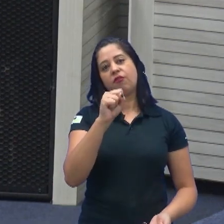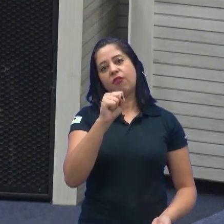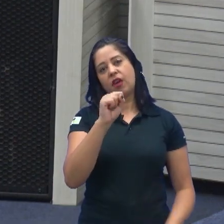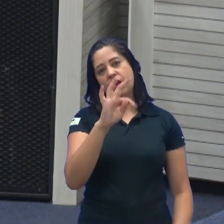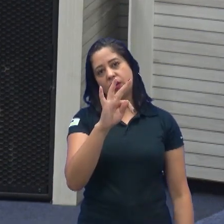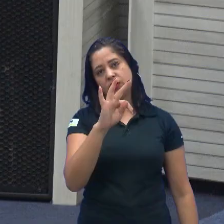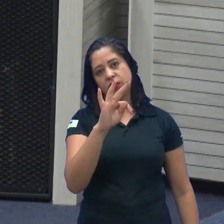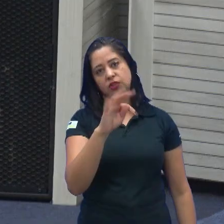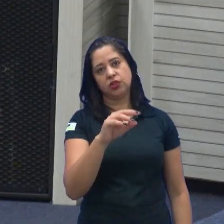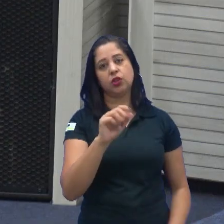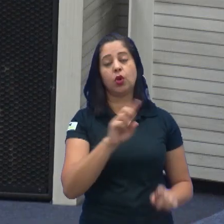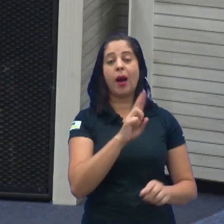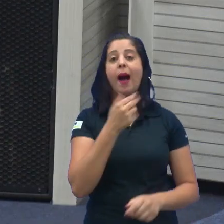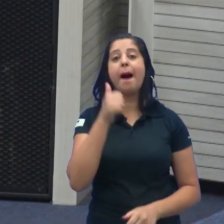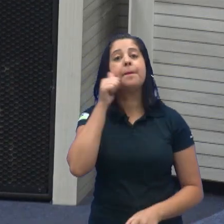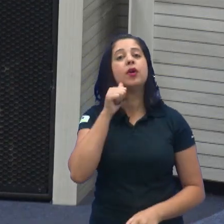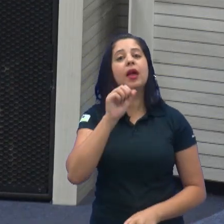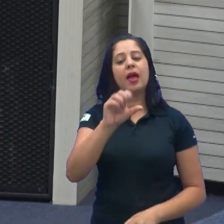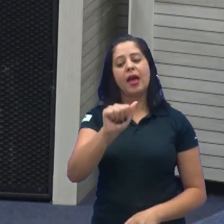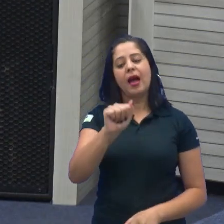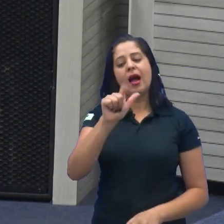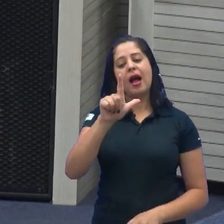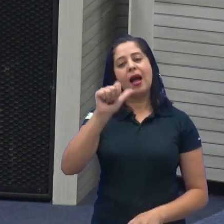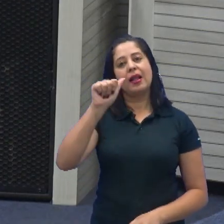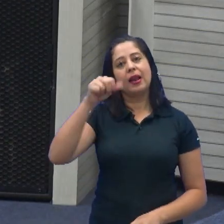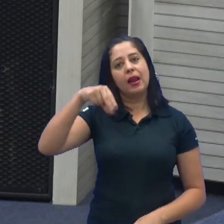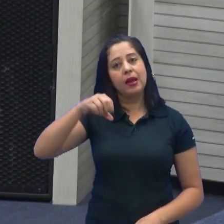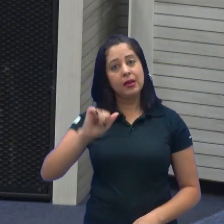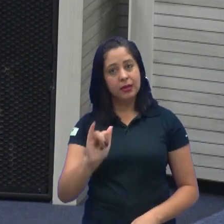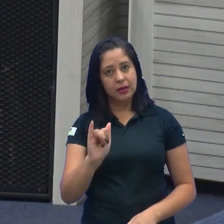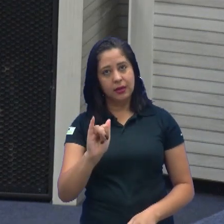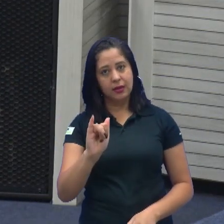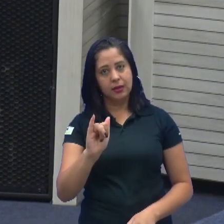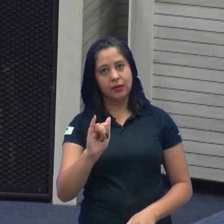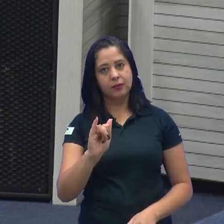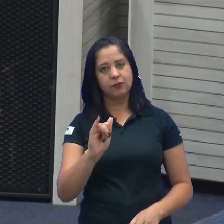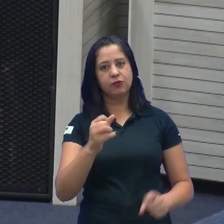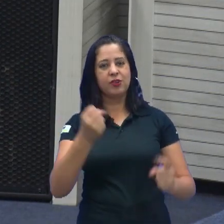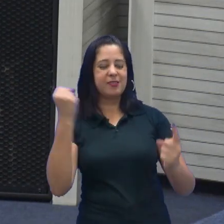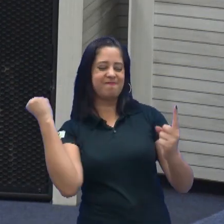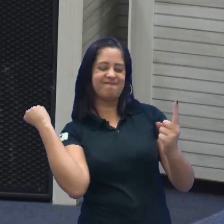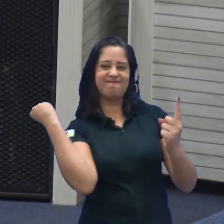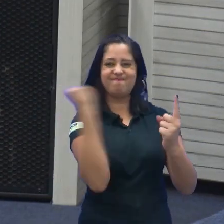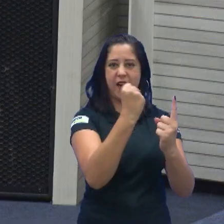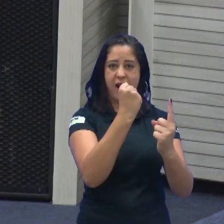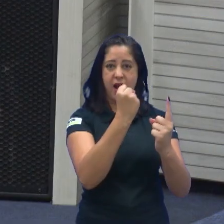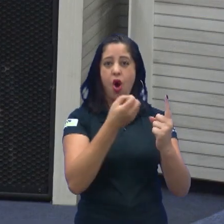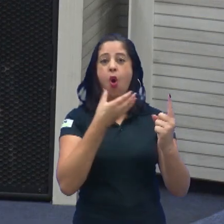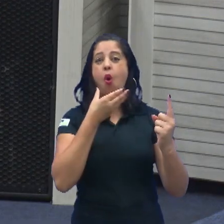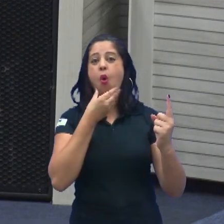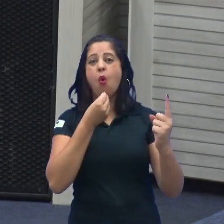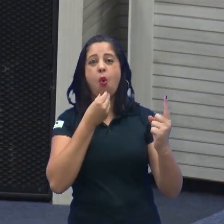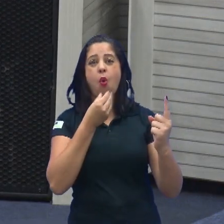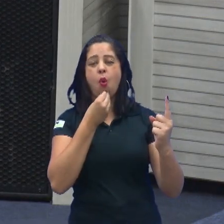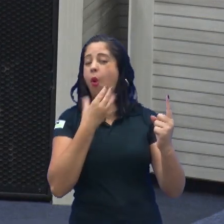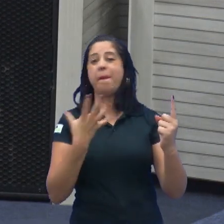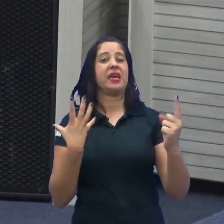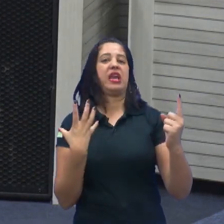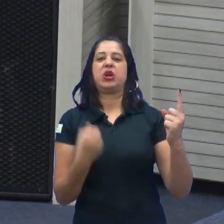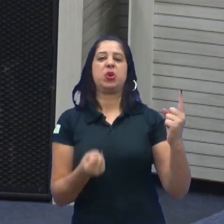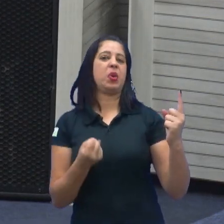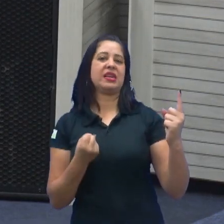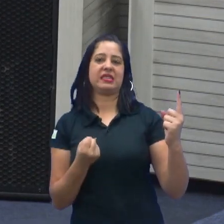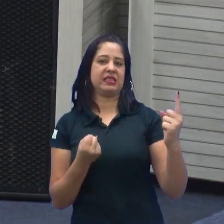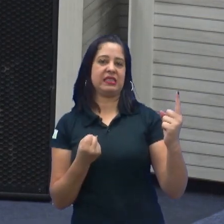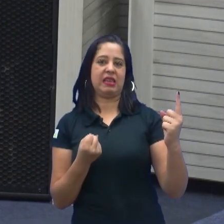a Alane de Souza Pedrotti e Leise Costa foi assassinada por um homem que não aceitava ser